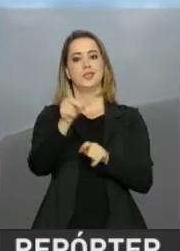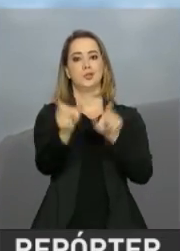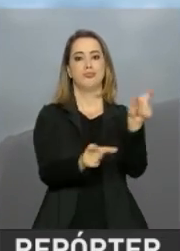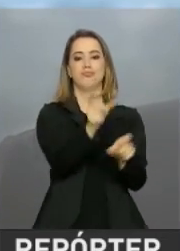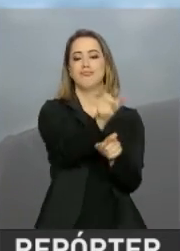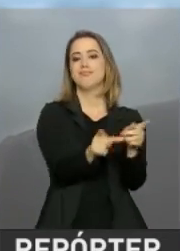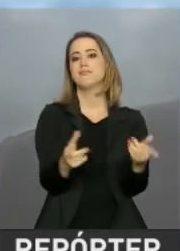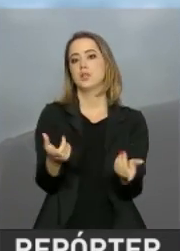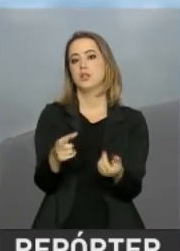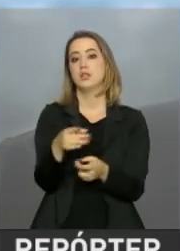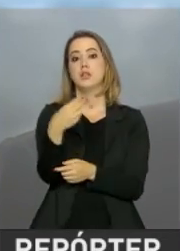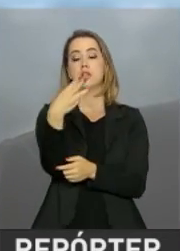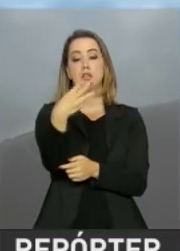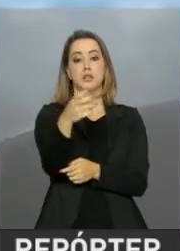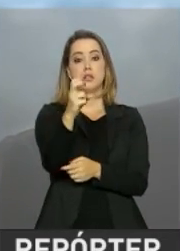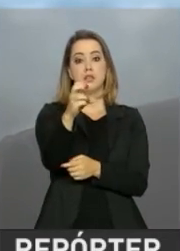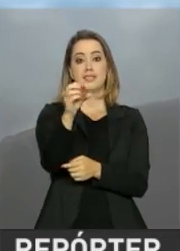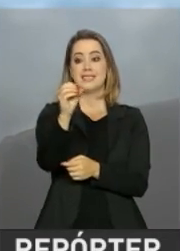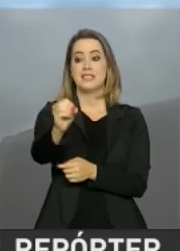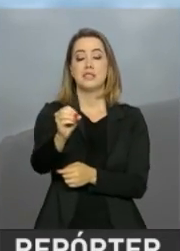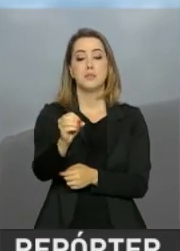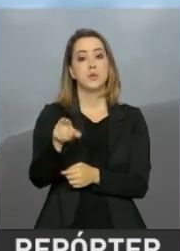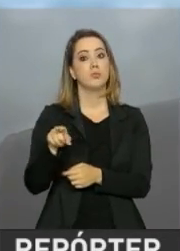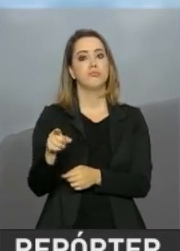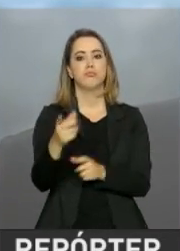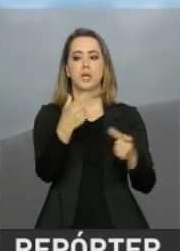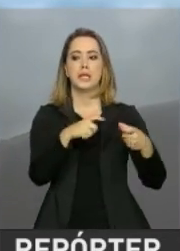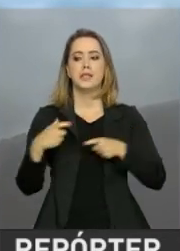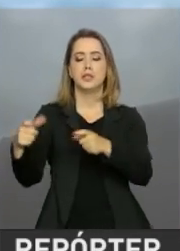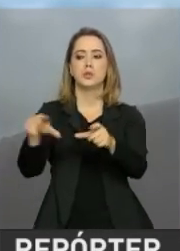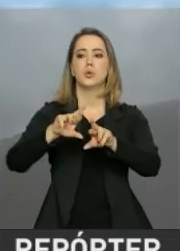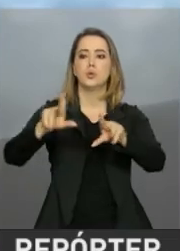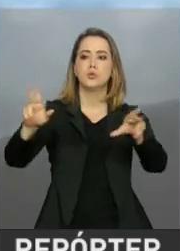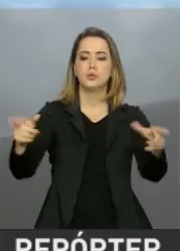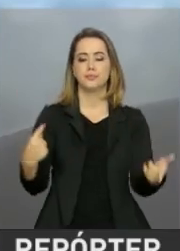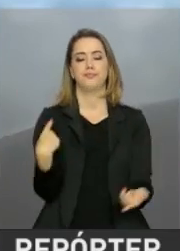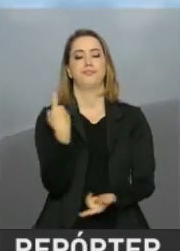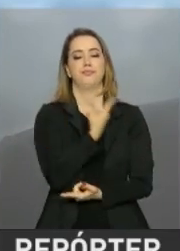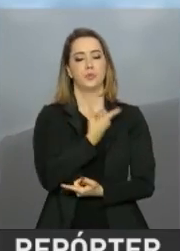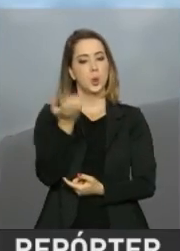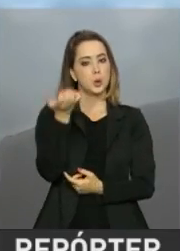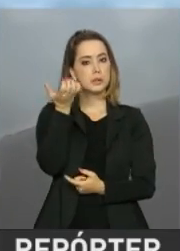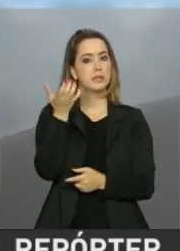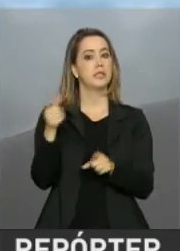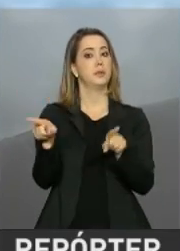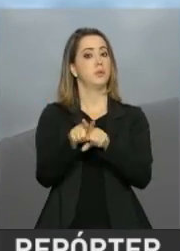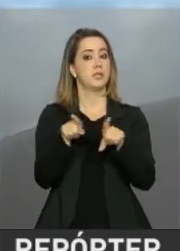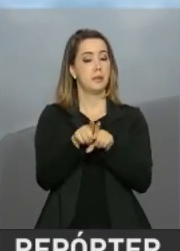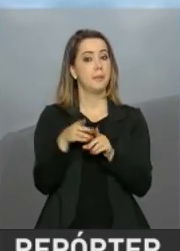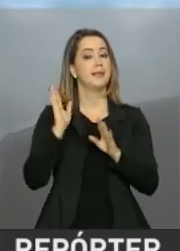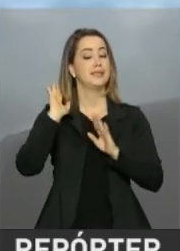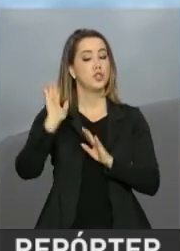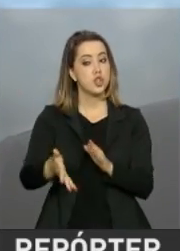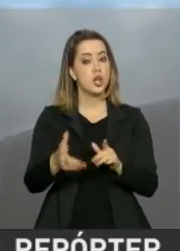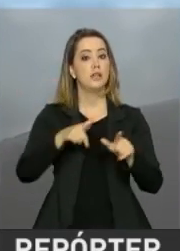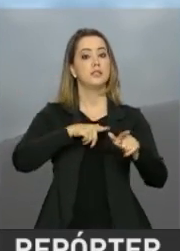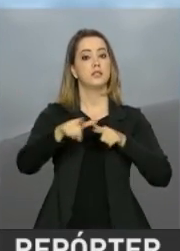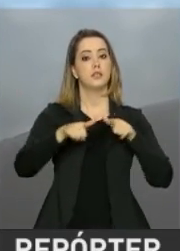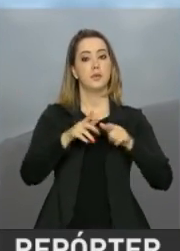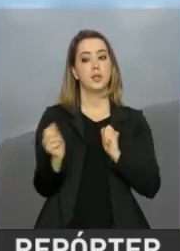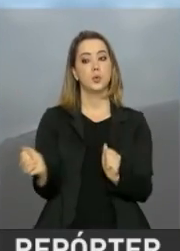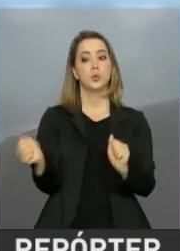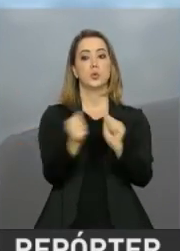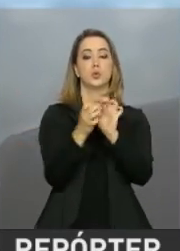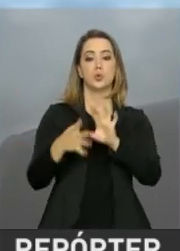em mais de 3.500 pontos da região nós desejamos também fazer e estamos realizando em parceria